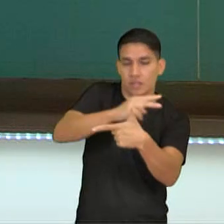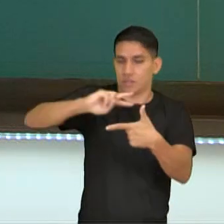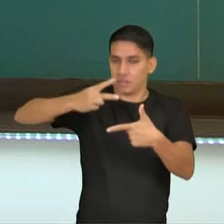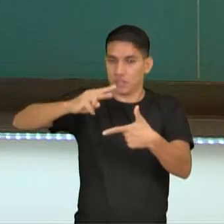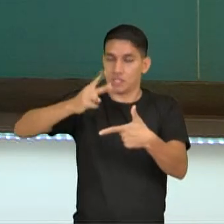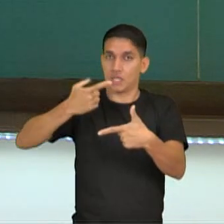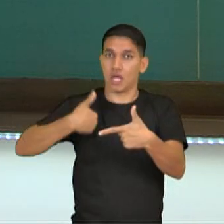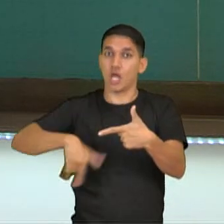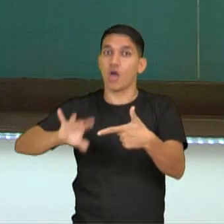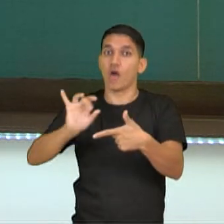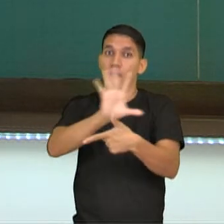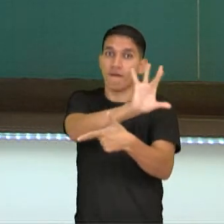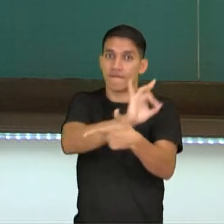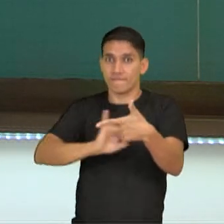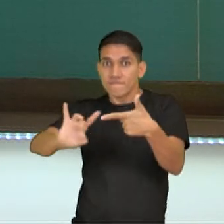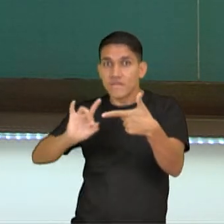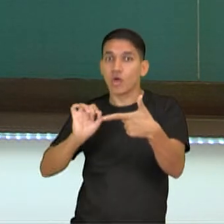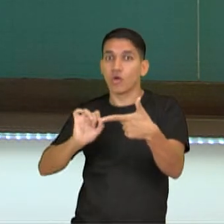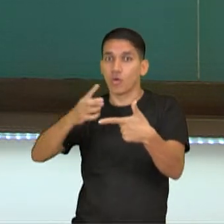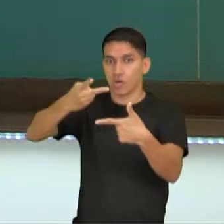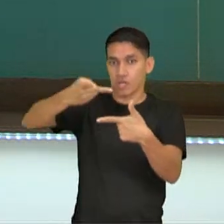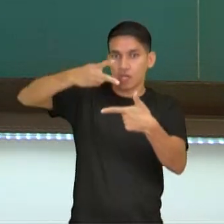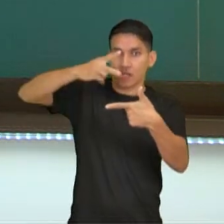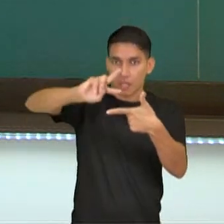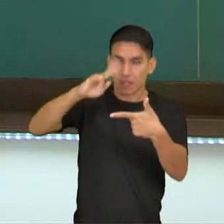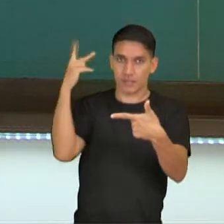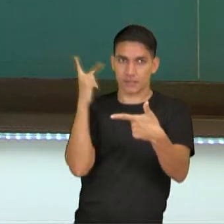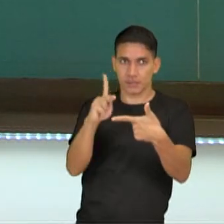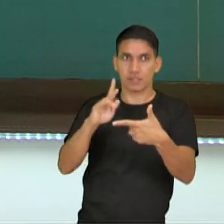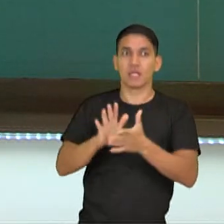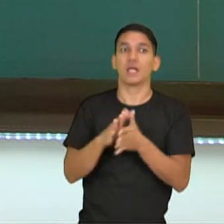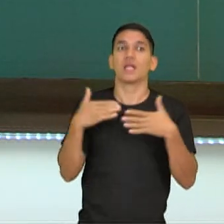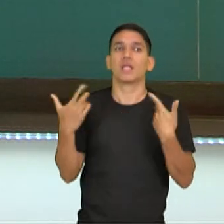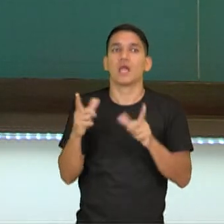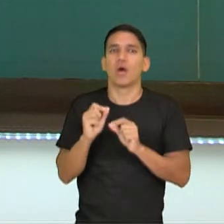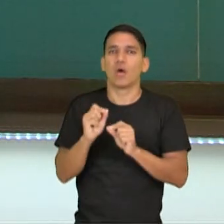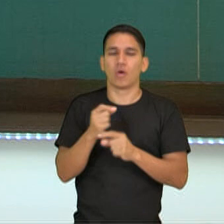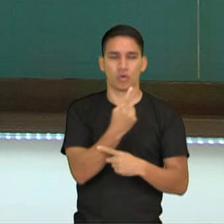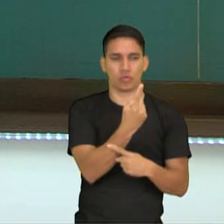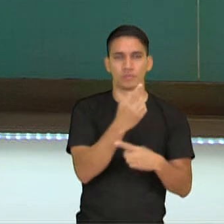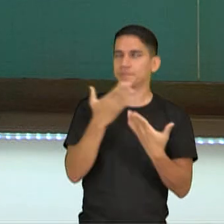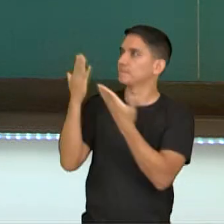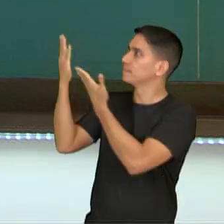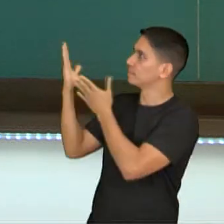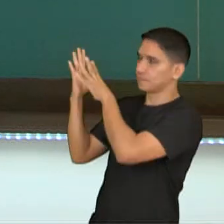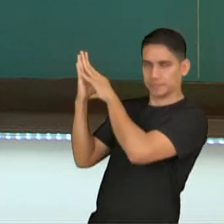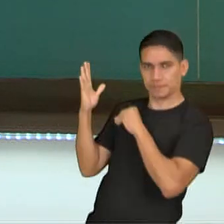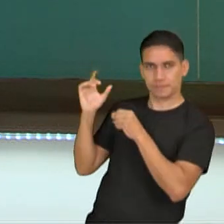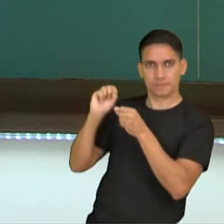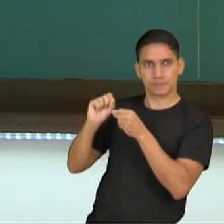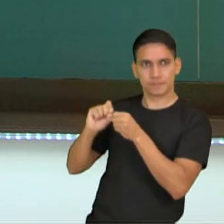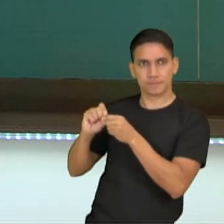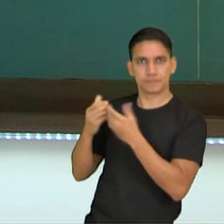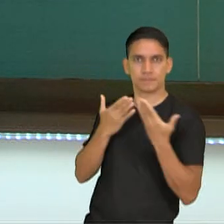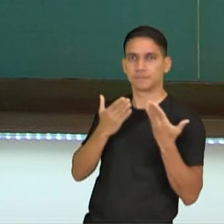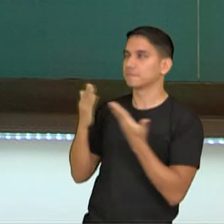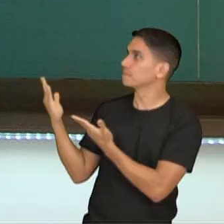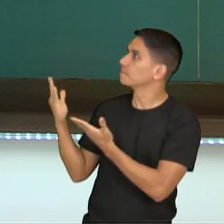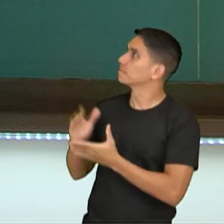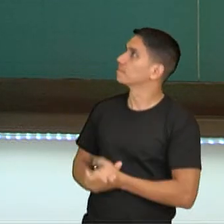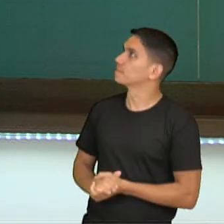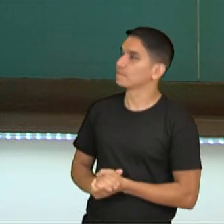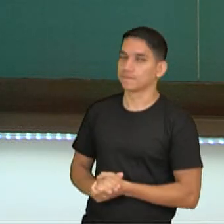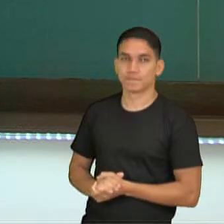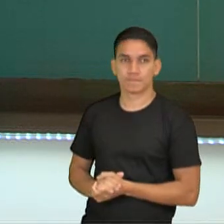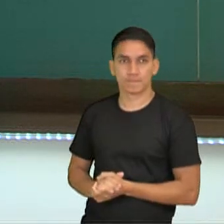numerador, multiplicar pelo inverso da que está no denominador. Então, 1 vezes 2, 2. 2 vezes raiz de 3, 2 raiz de